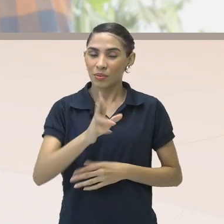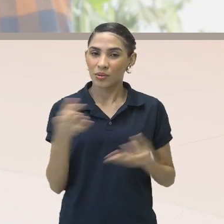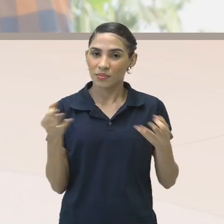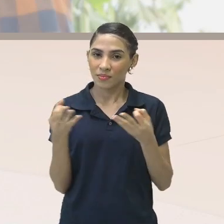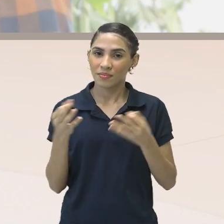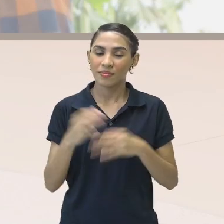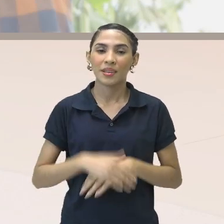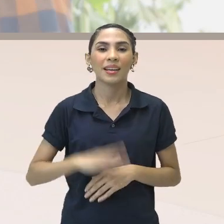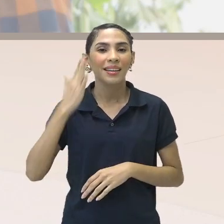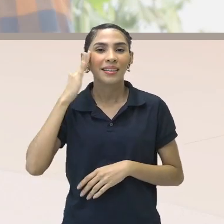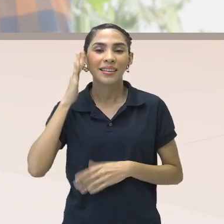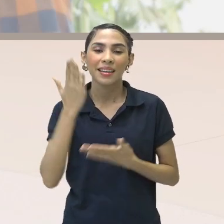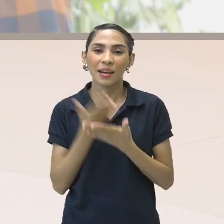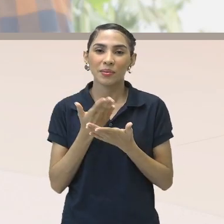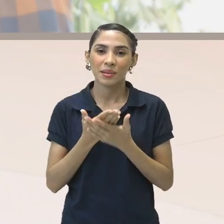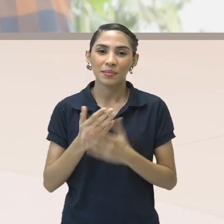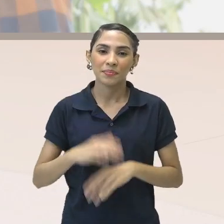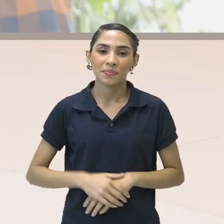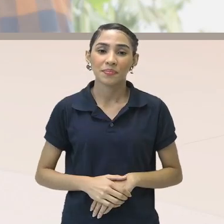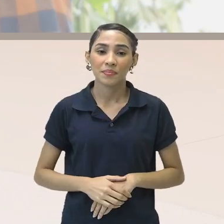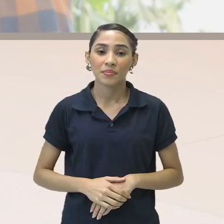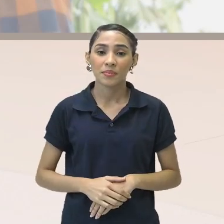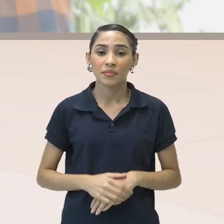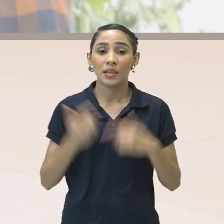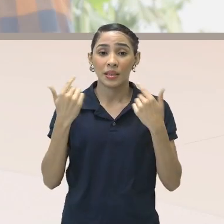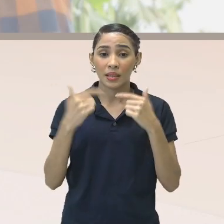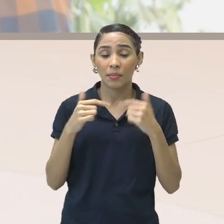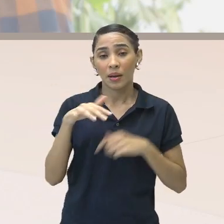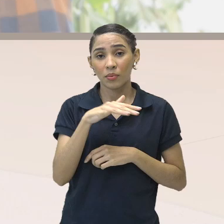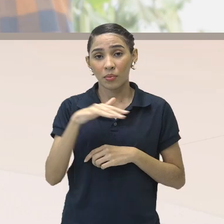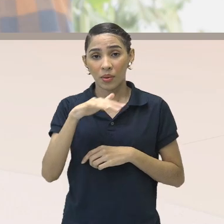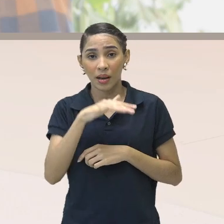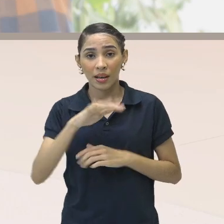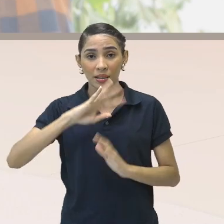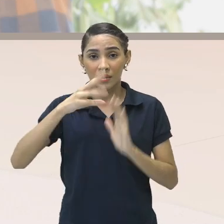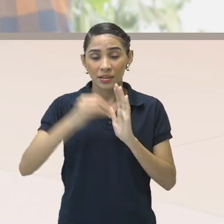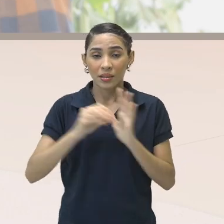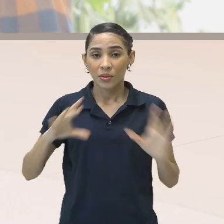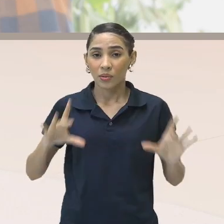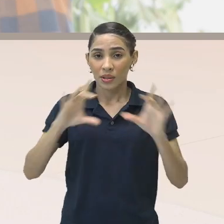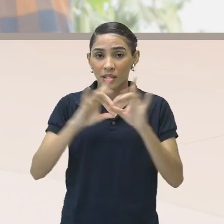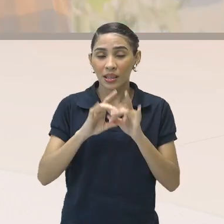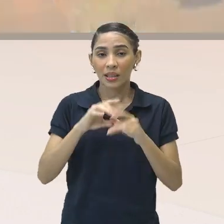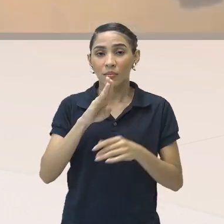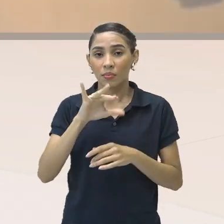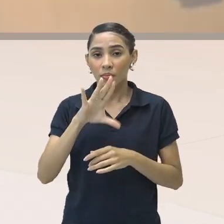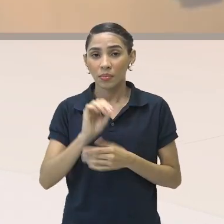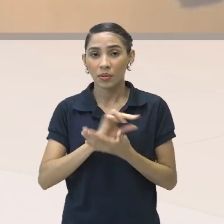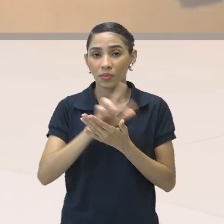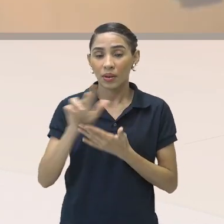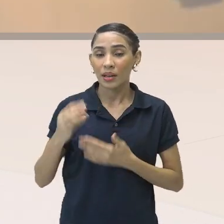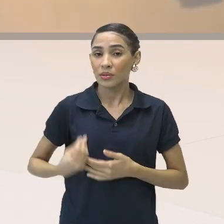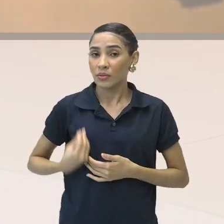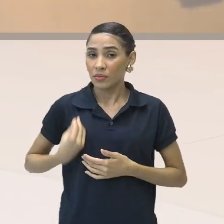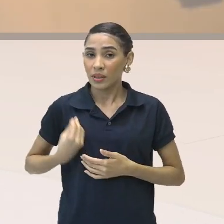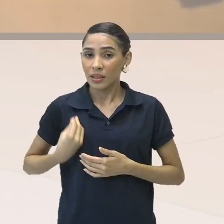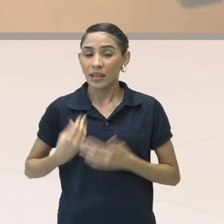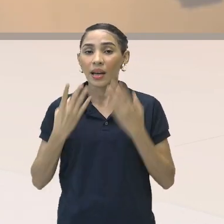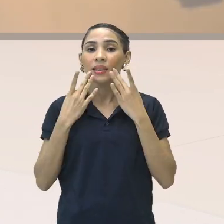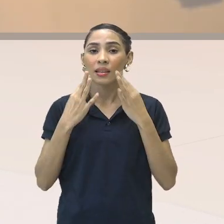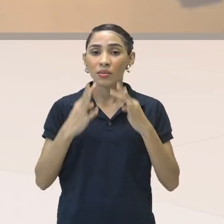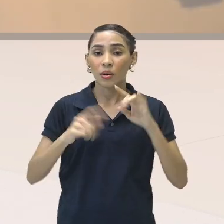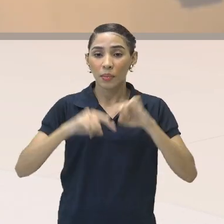gente entender essa aula aqui. Né? O trabalho realizado na região, ele está conectado à biodiversidade, aos recursos naturais,